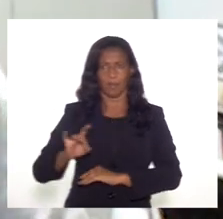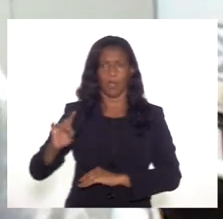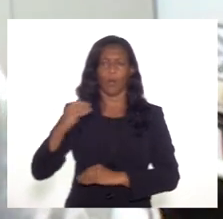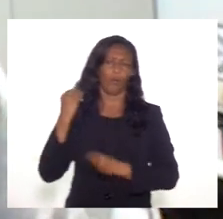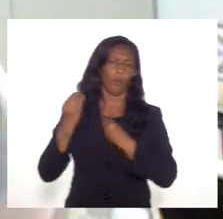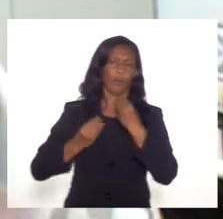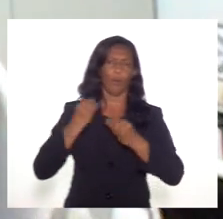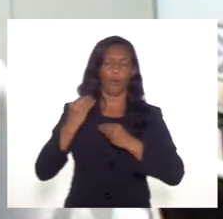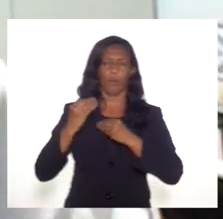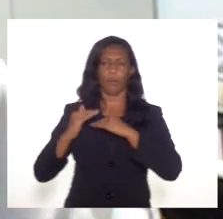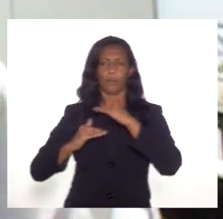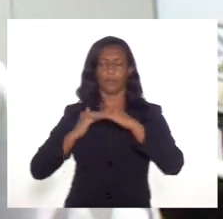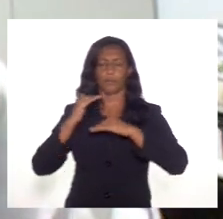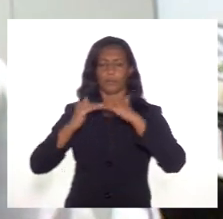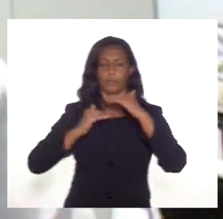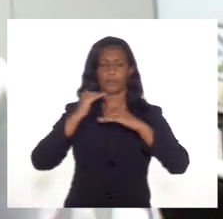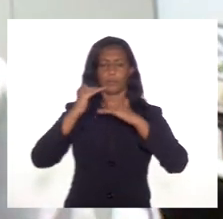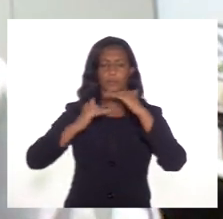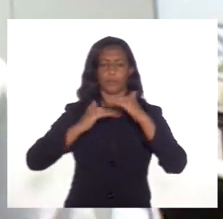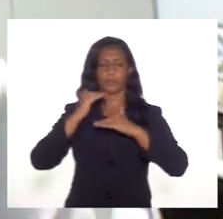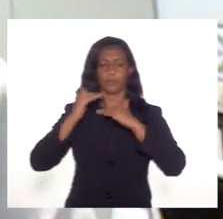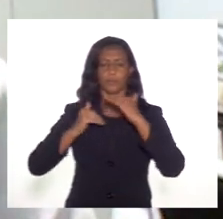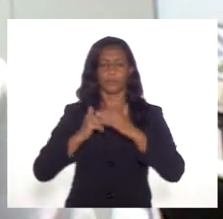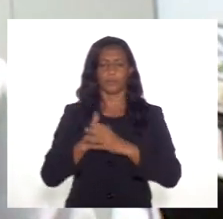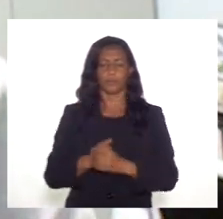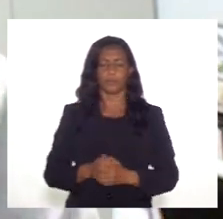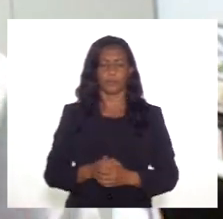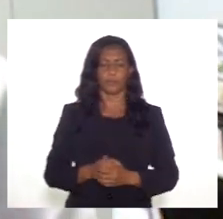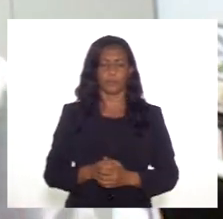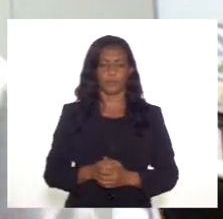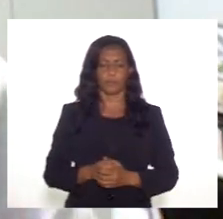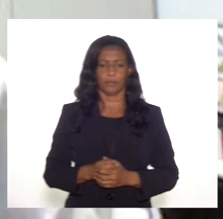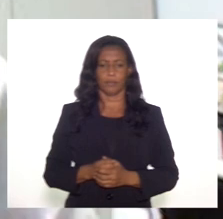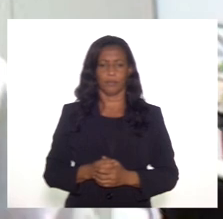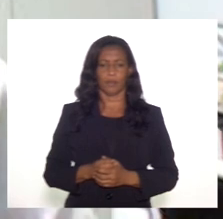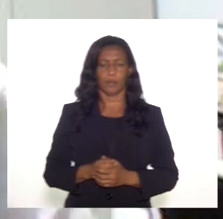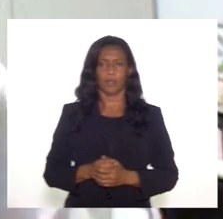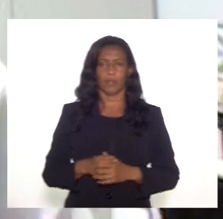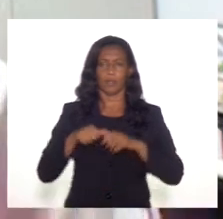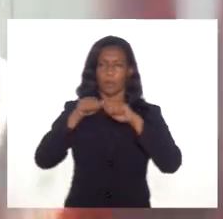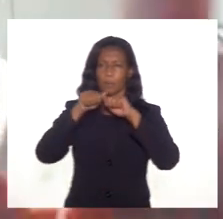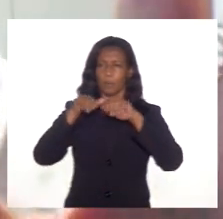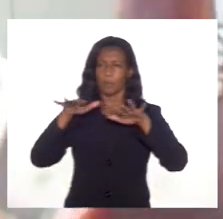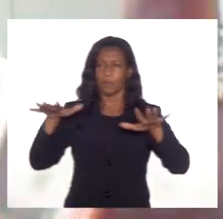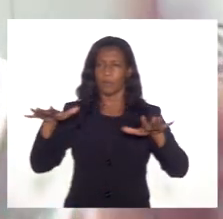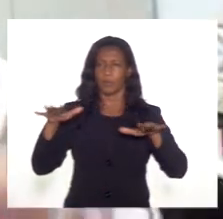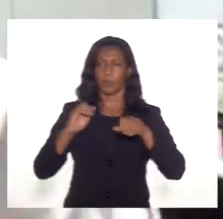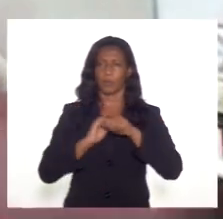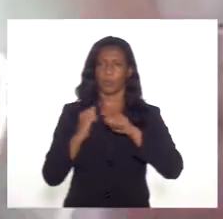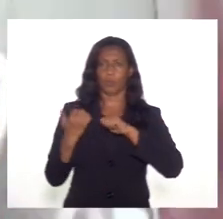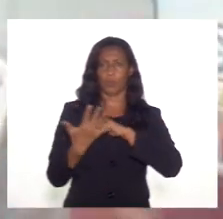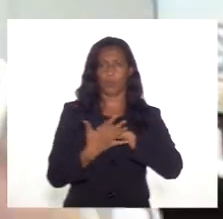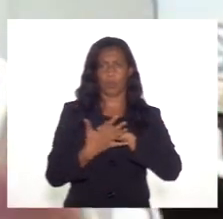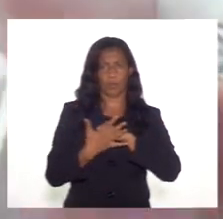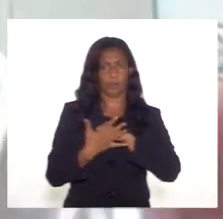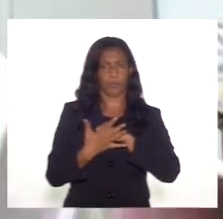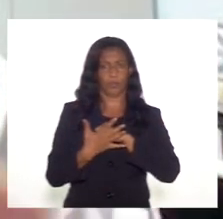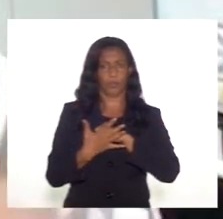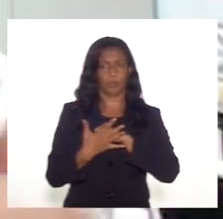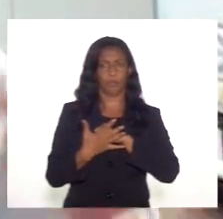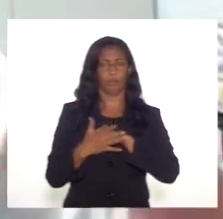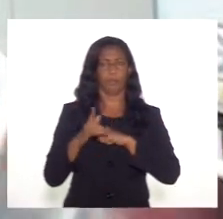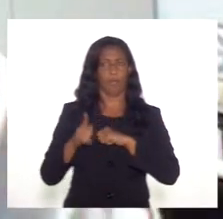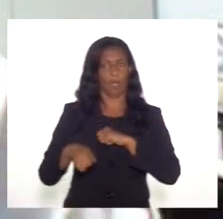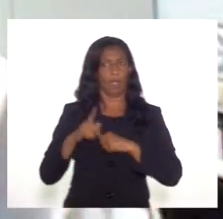processo de manifestação do coronavírus. Esse projeto vai muito nesse sentido. Ao criar esse cadastro, acho que é uma